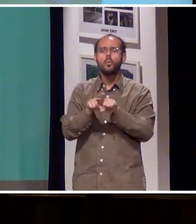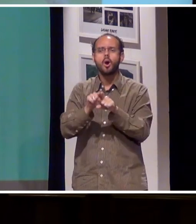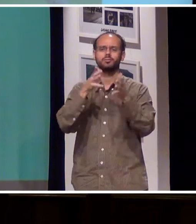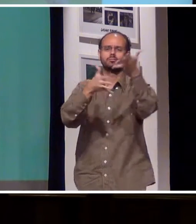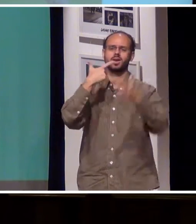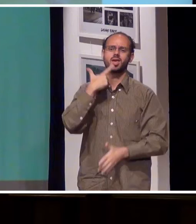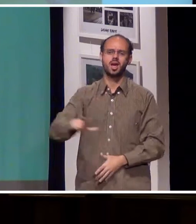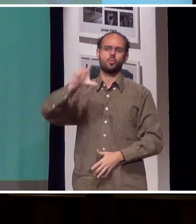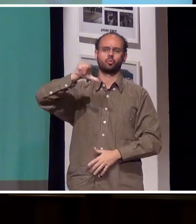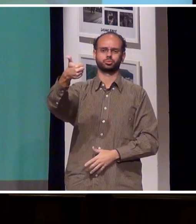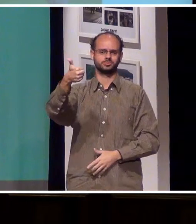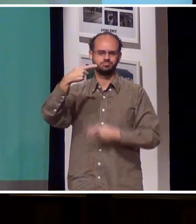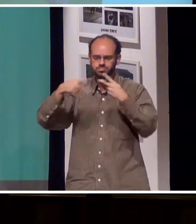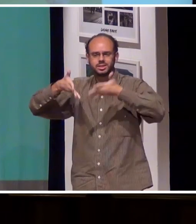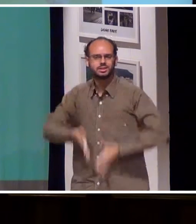organizando,